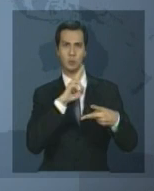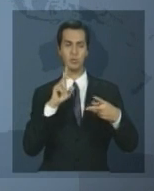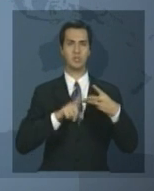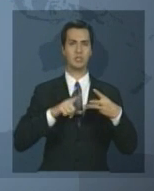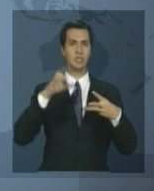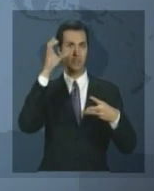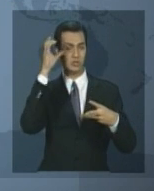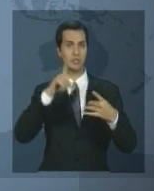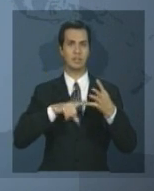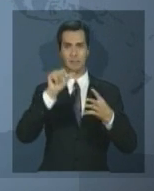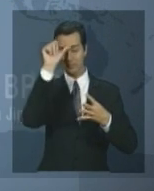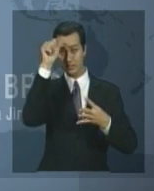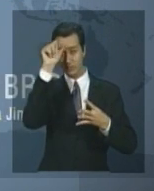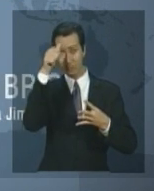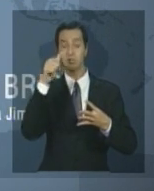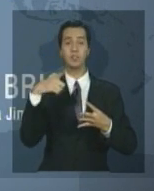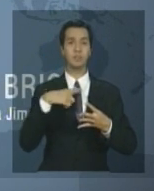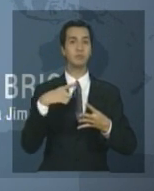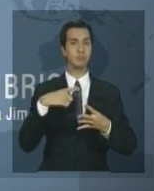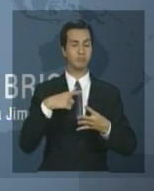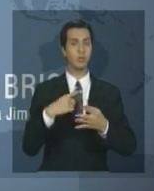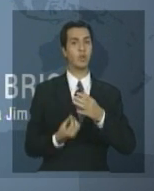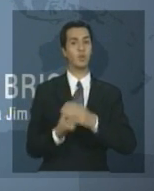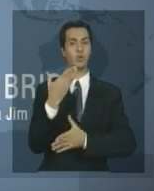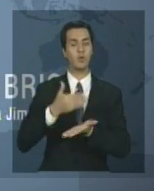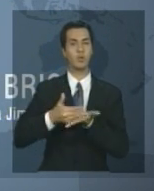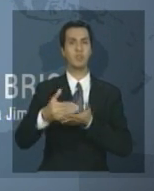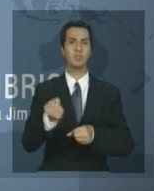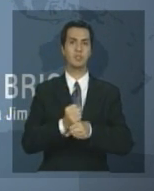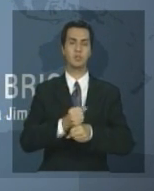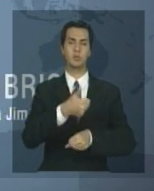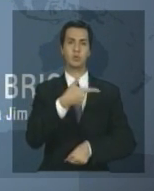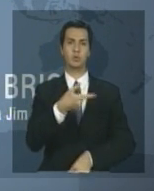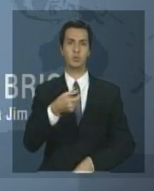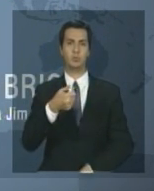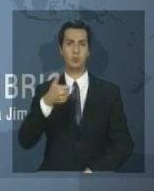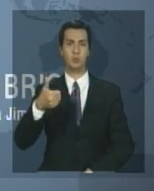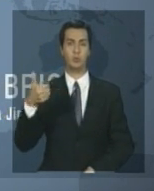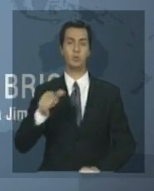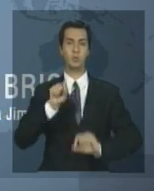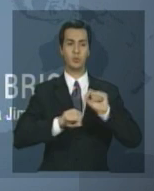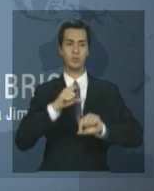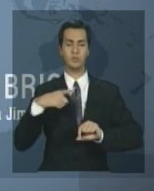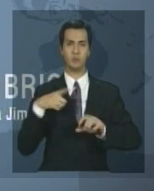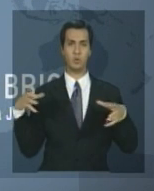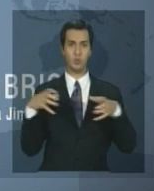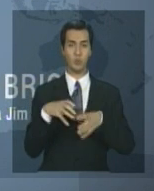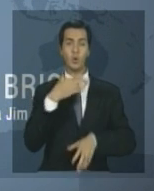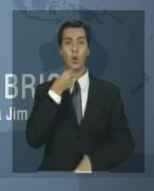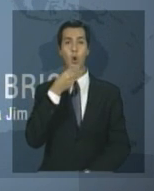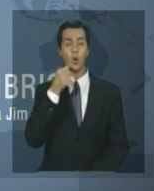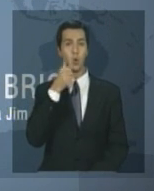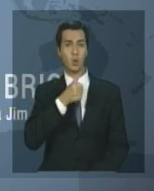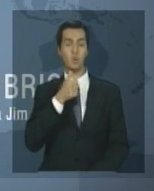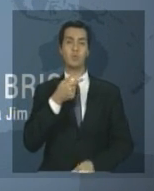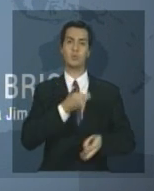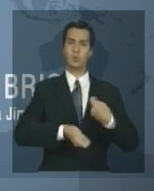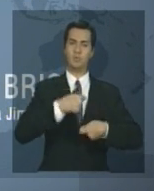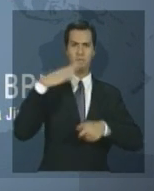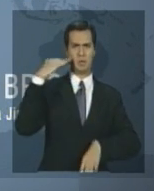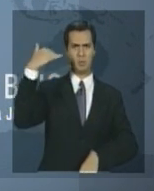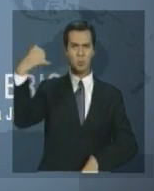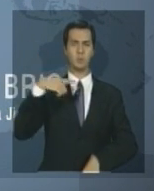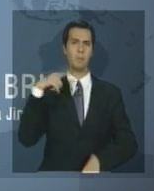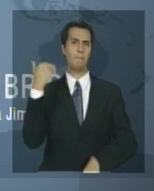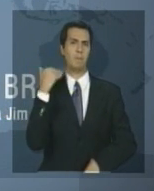esferas governamentais. Foi formulada em 2001 a partir de um estudo do economista Jim O'Neill, do Goldman Sachs, um dos maiores bancos